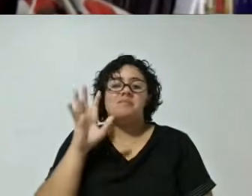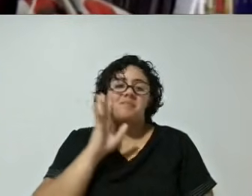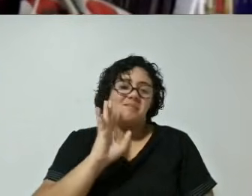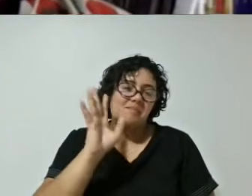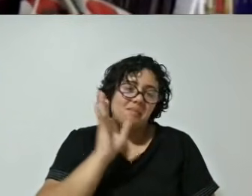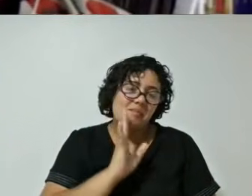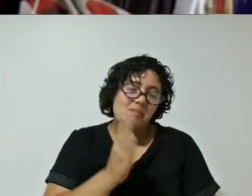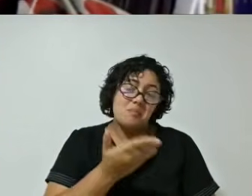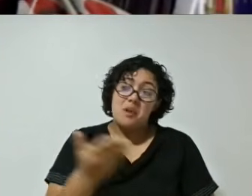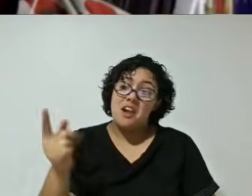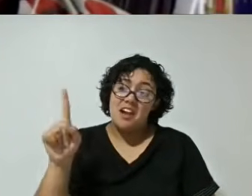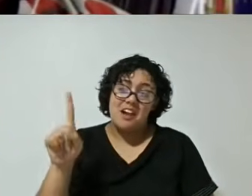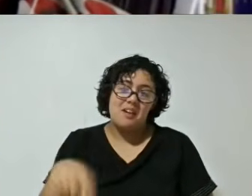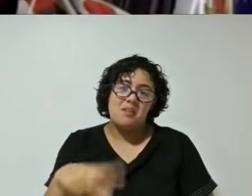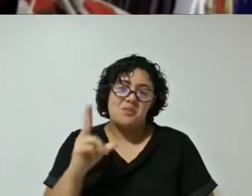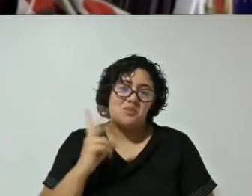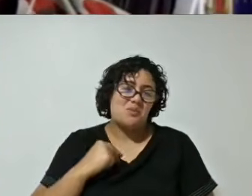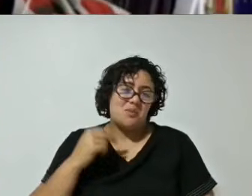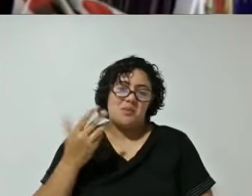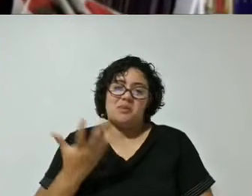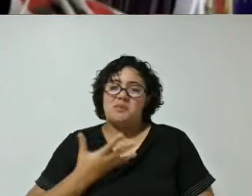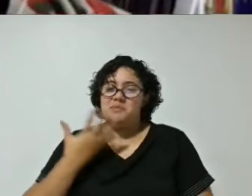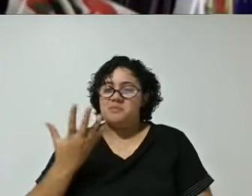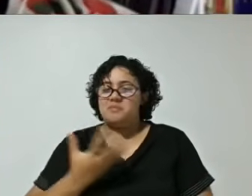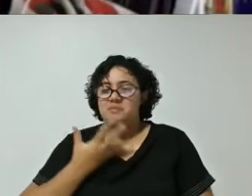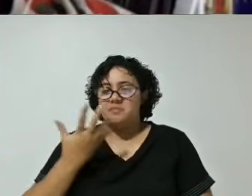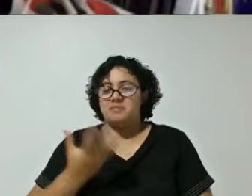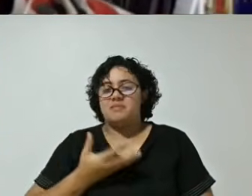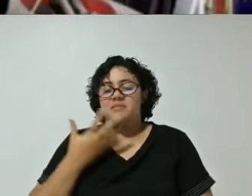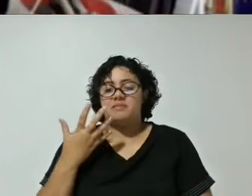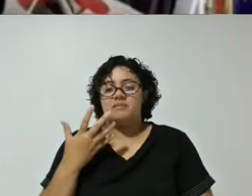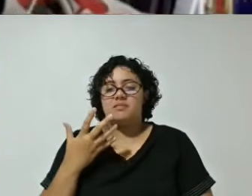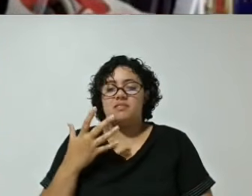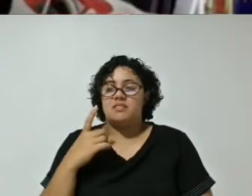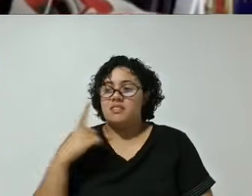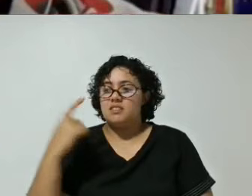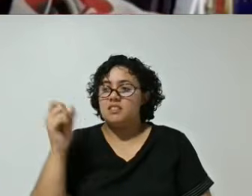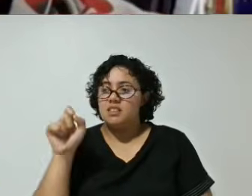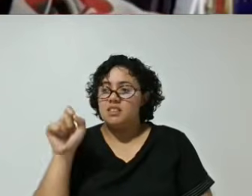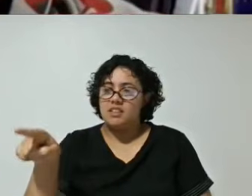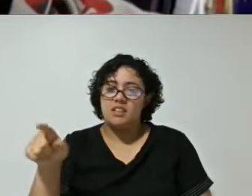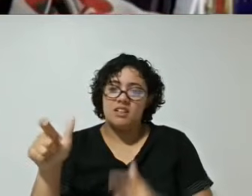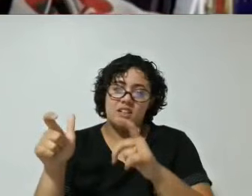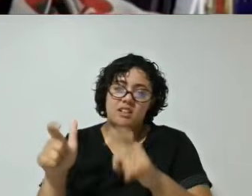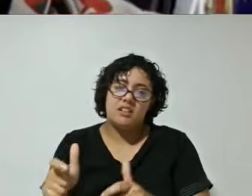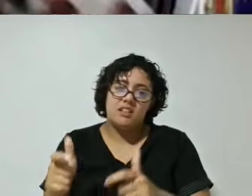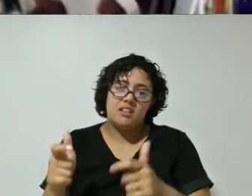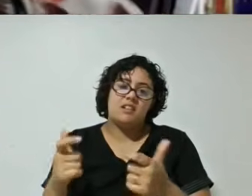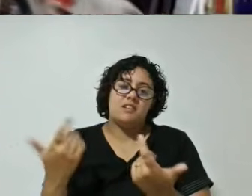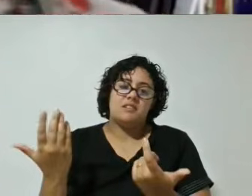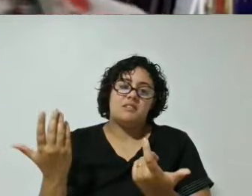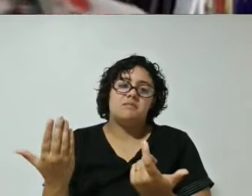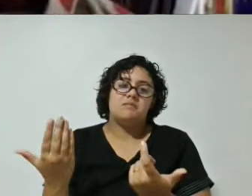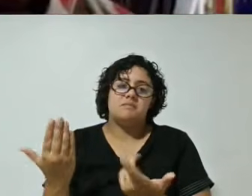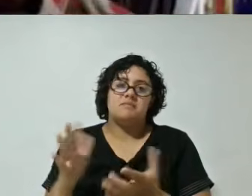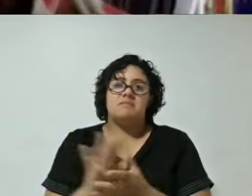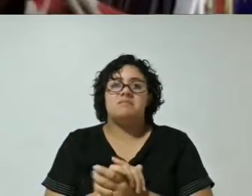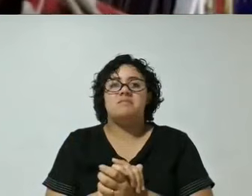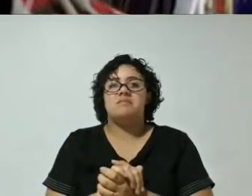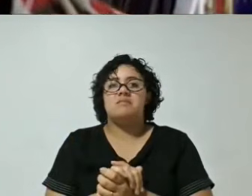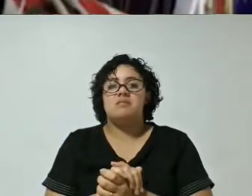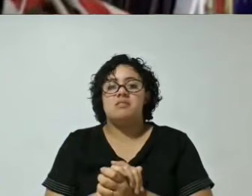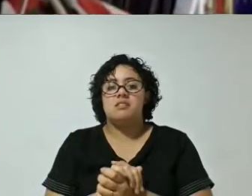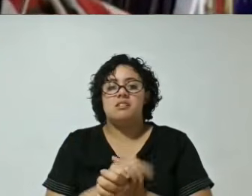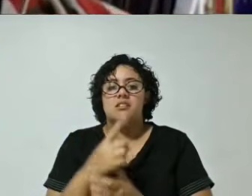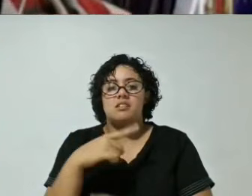ser uma alegria muito grande, né? Porque é aquela coisa, né? Sair desse lugar do famoso, né? E, ó, E, ele tem um livro,